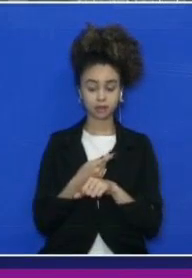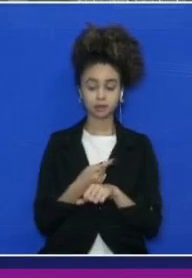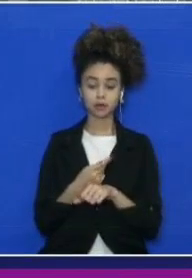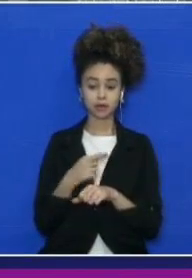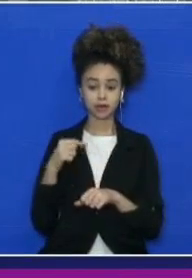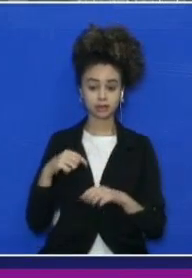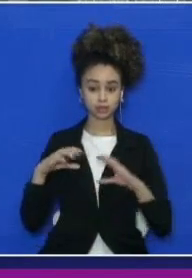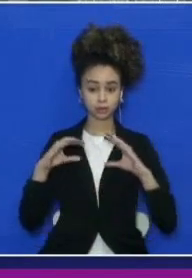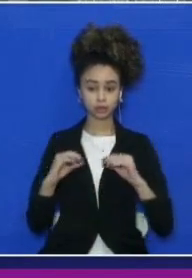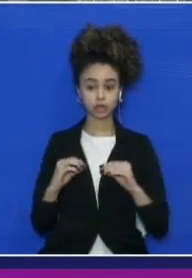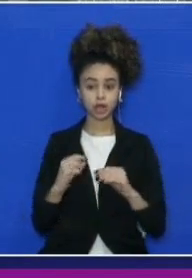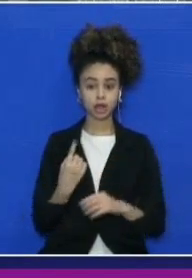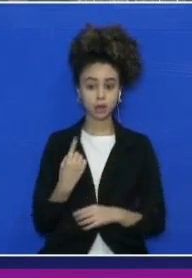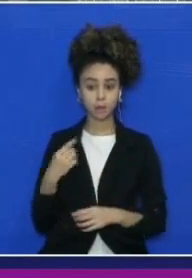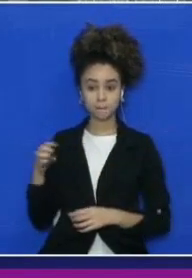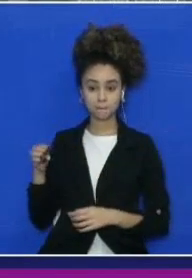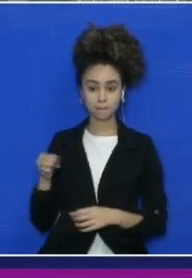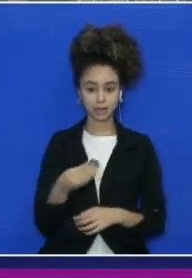noite de